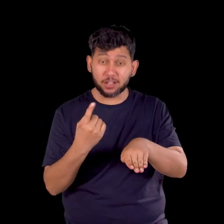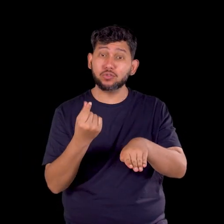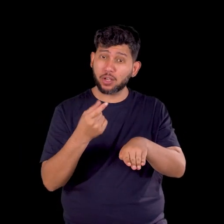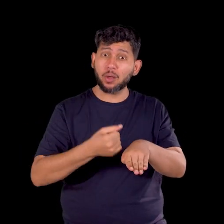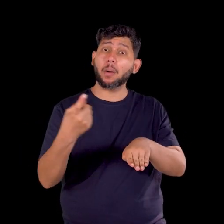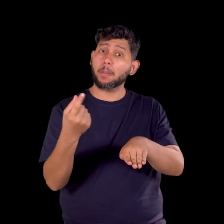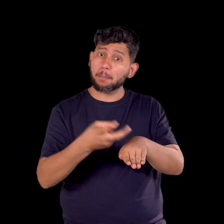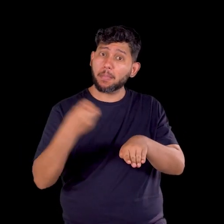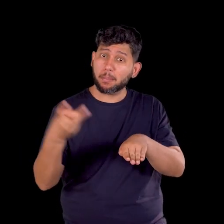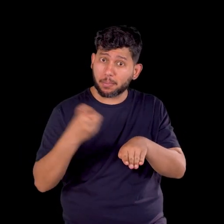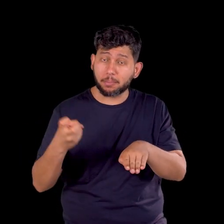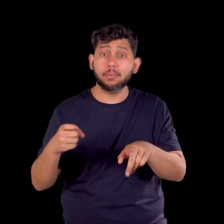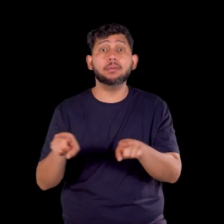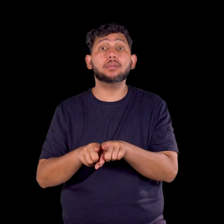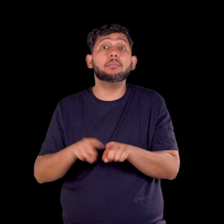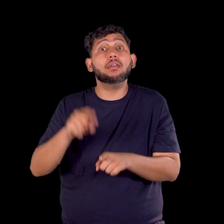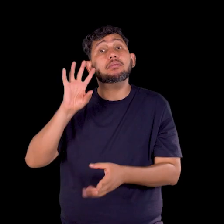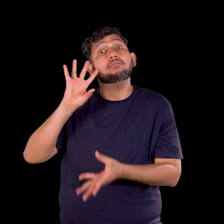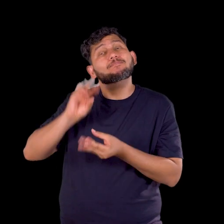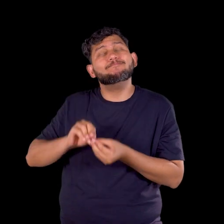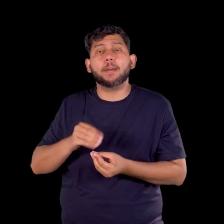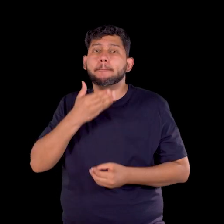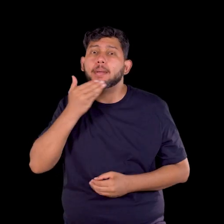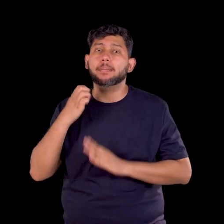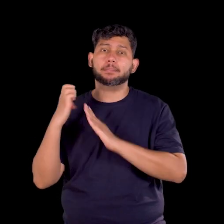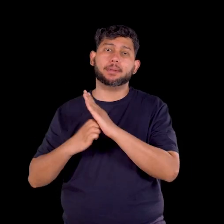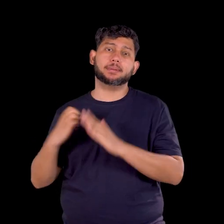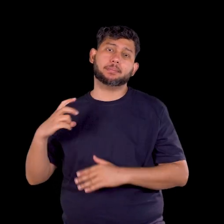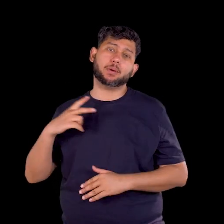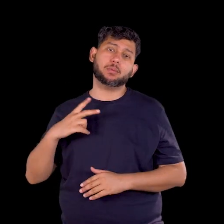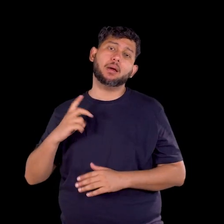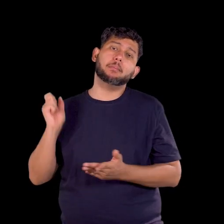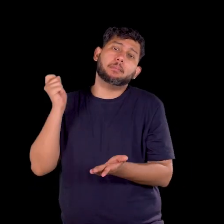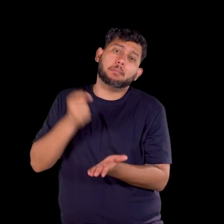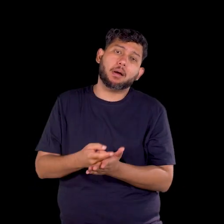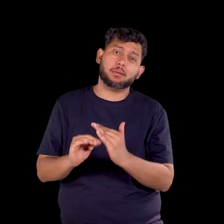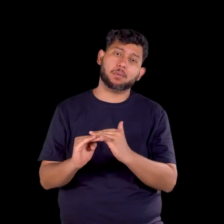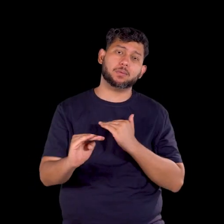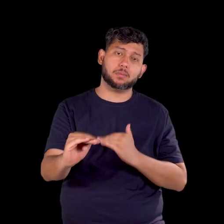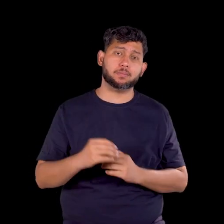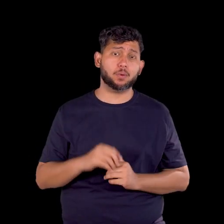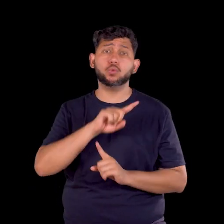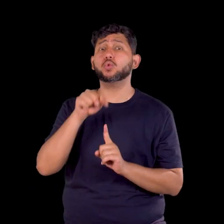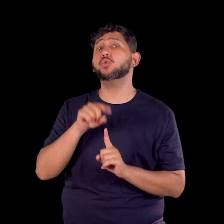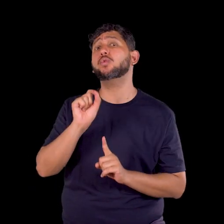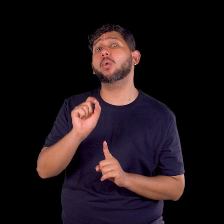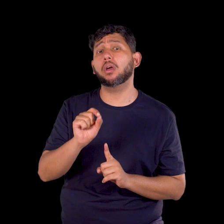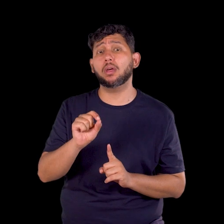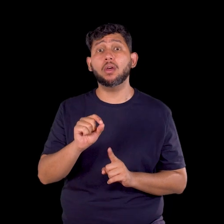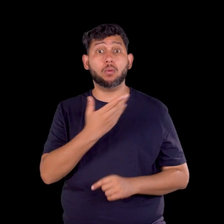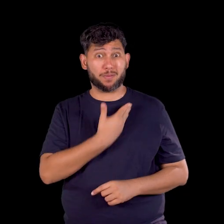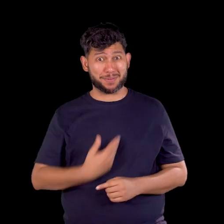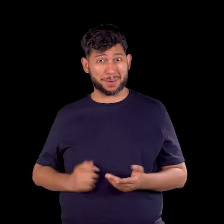optou-se pela inserção do setor privado na gestão de infraestrutura. O objetivo era um só: aliviar as